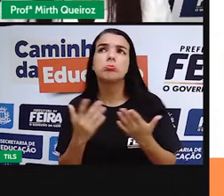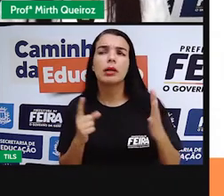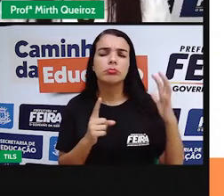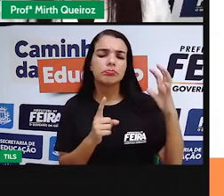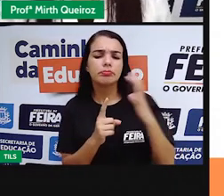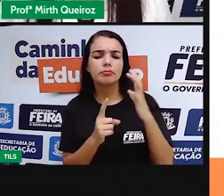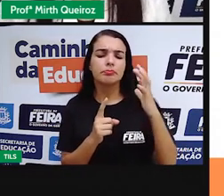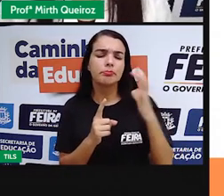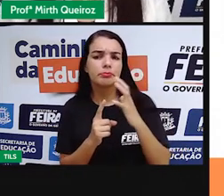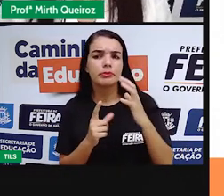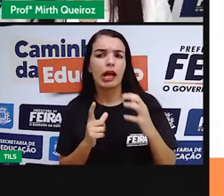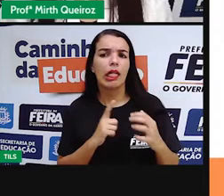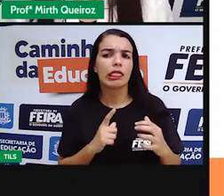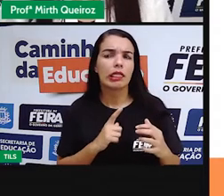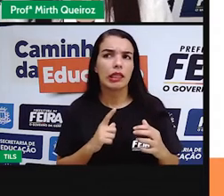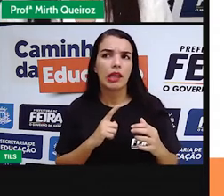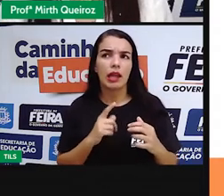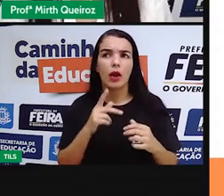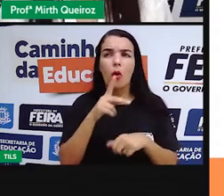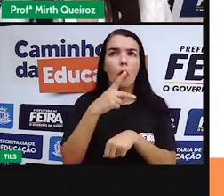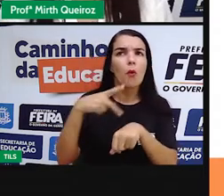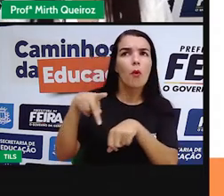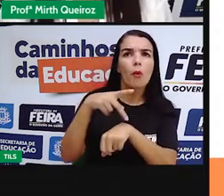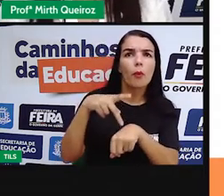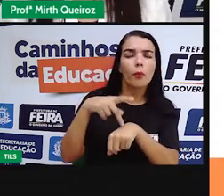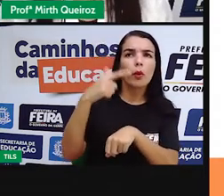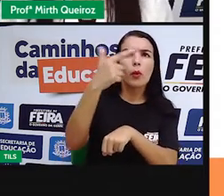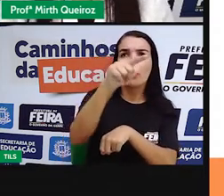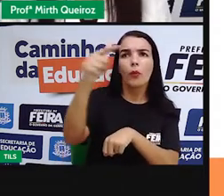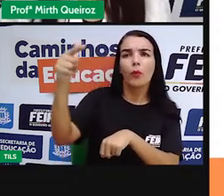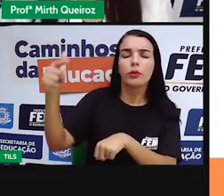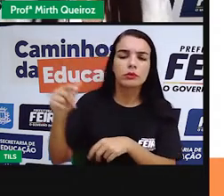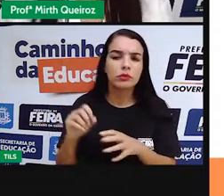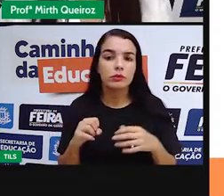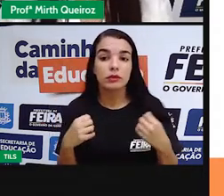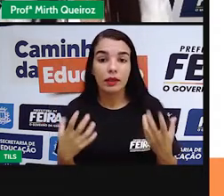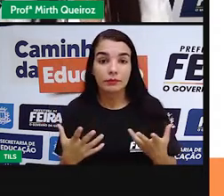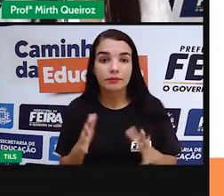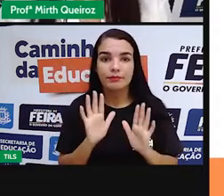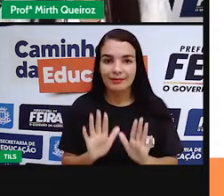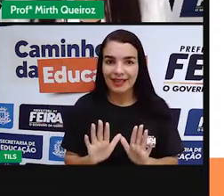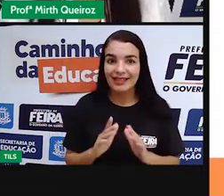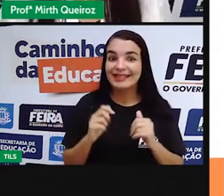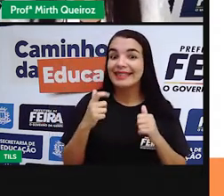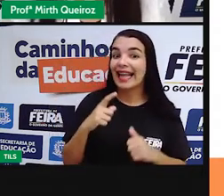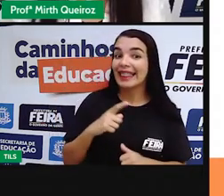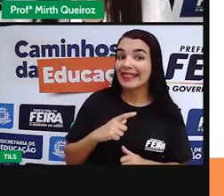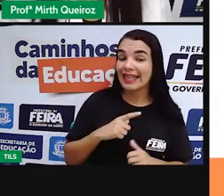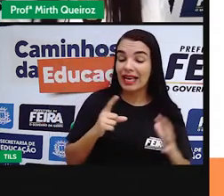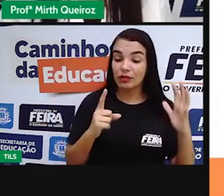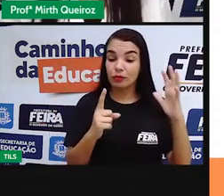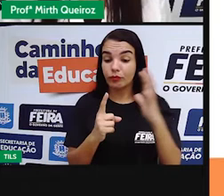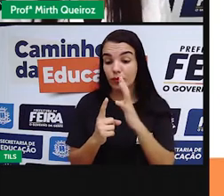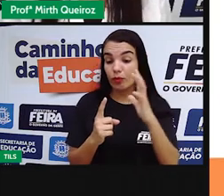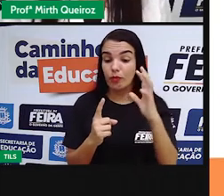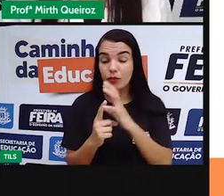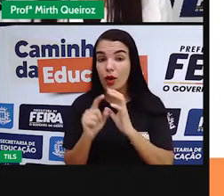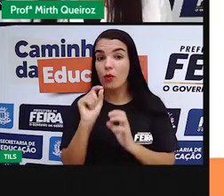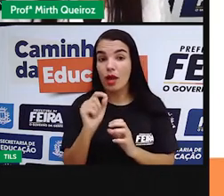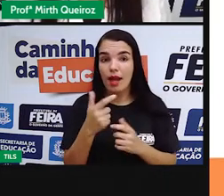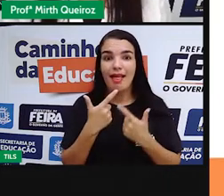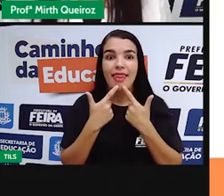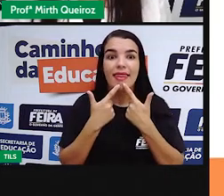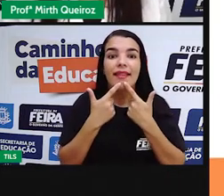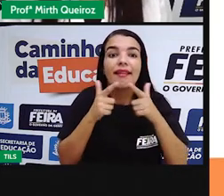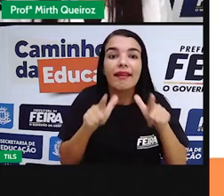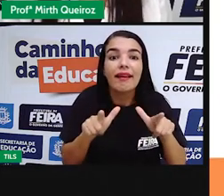que influência nós recebemos aí de outros países? Nossa língua, a língua falada, inclusive a nossa língua é o português, né?